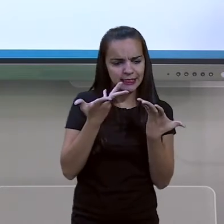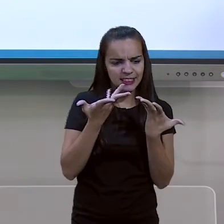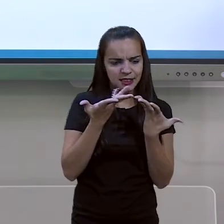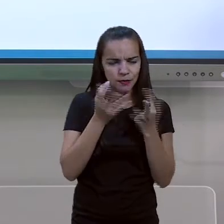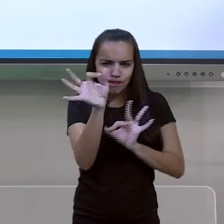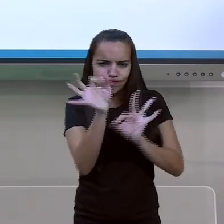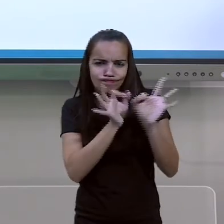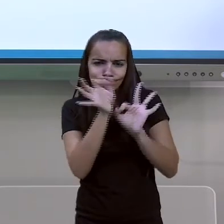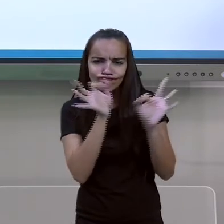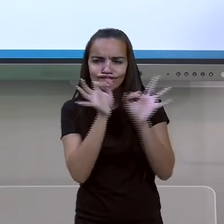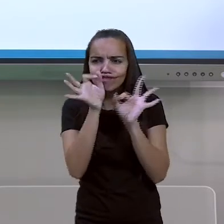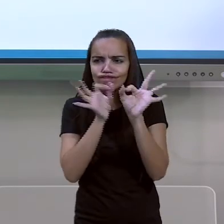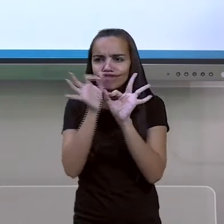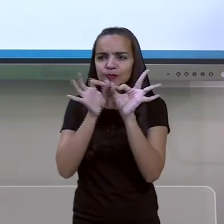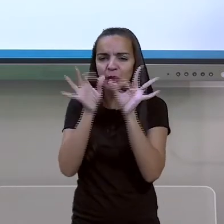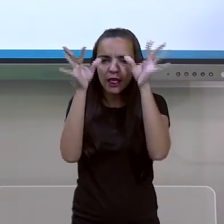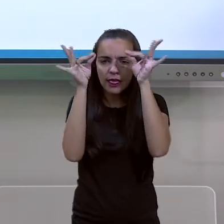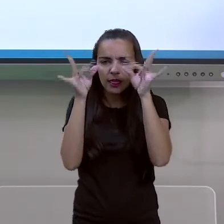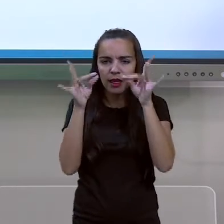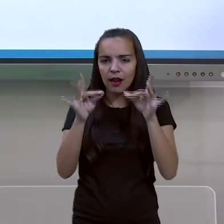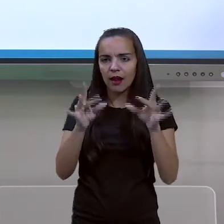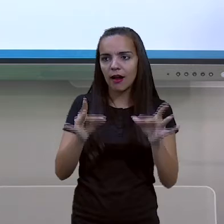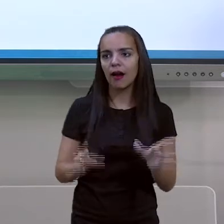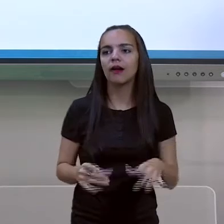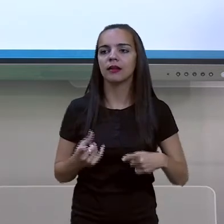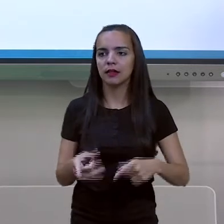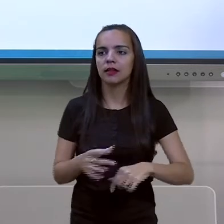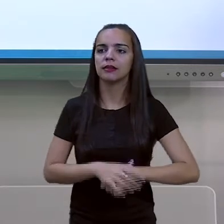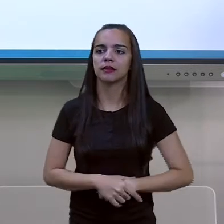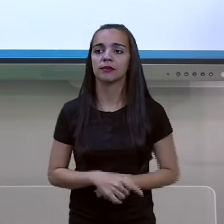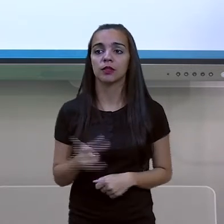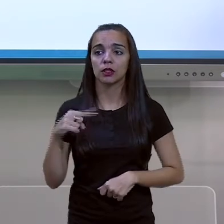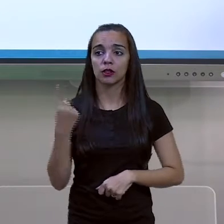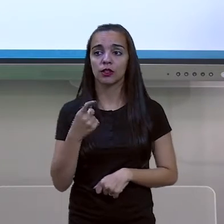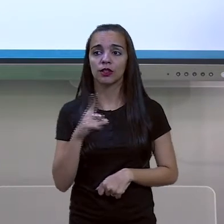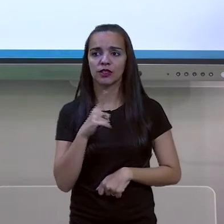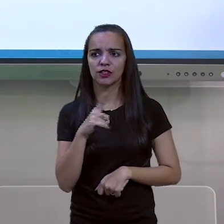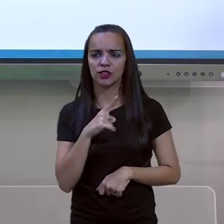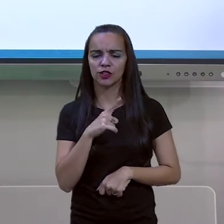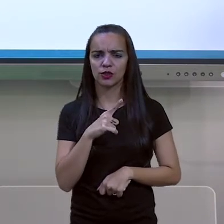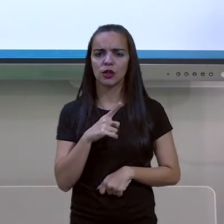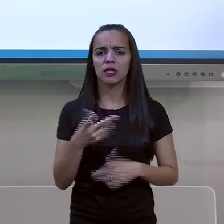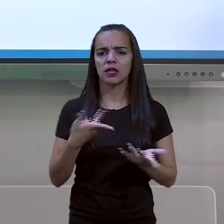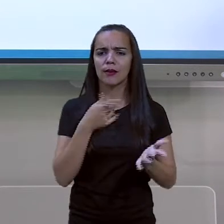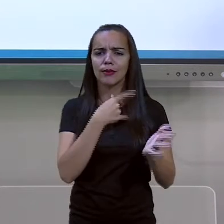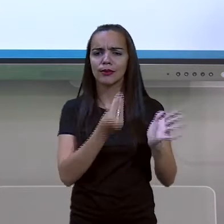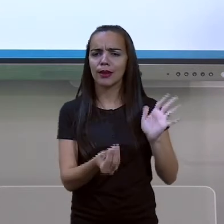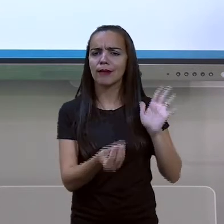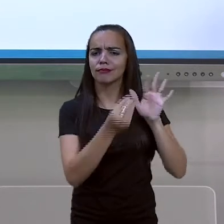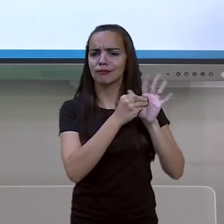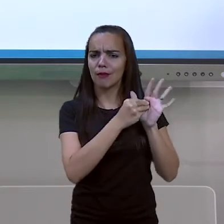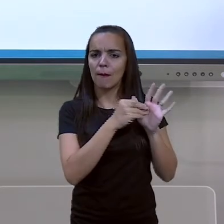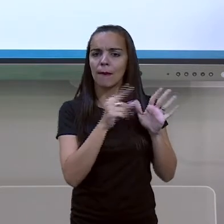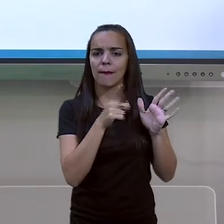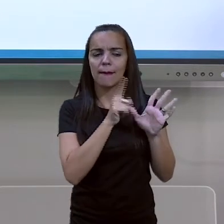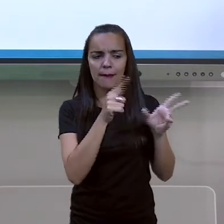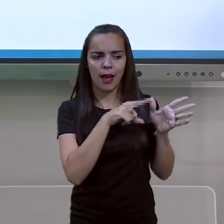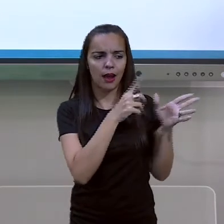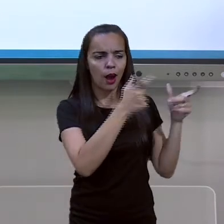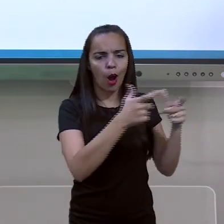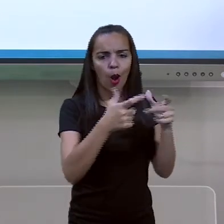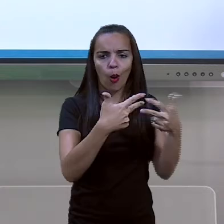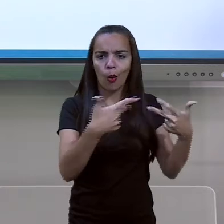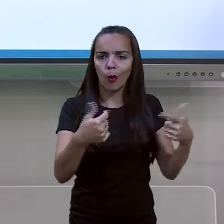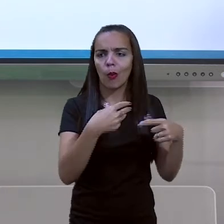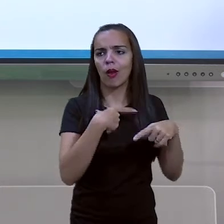não conseguimos reviver o passado, né? Então, nós temos vestígios, nós temos indício, não significa